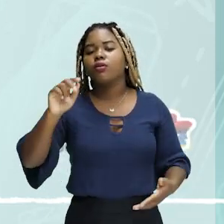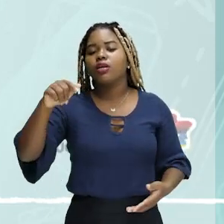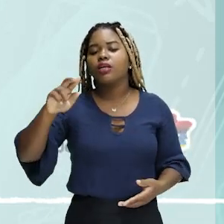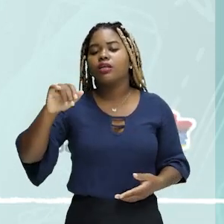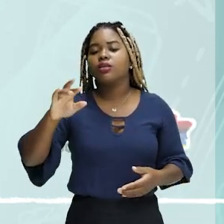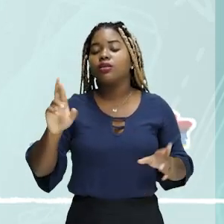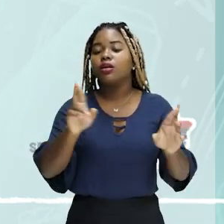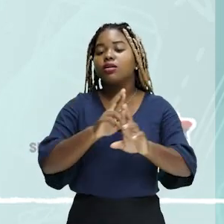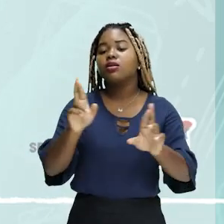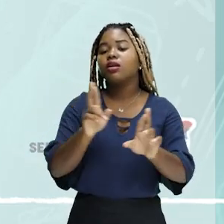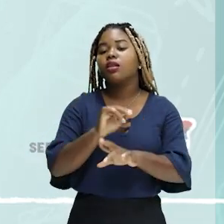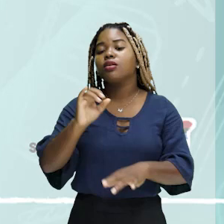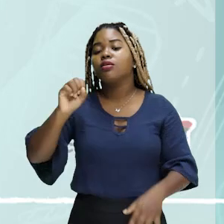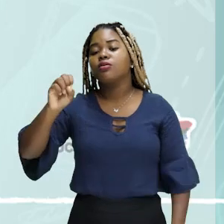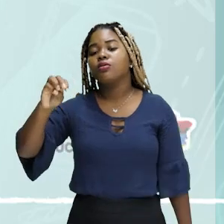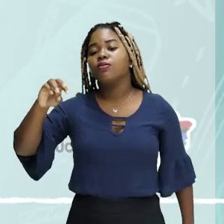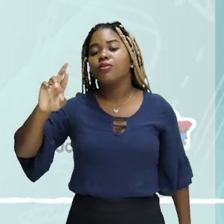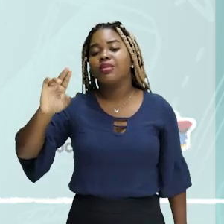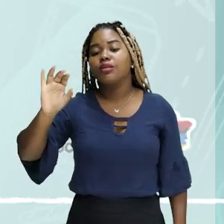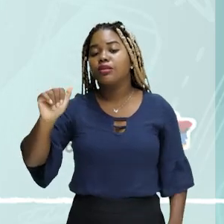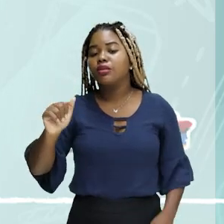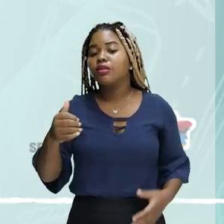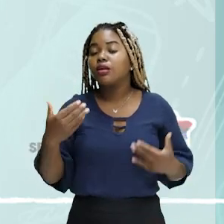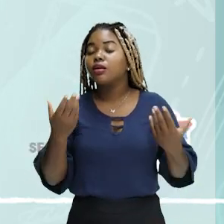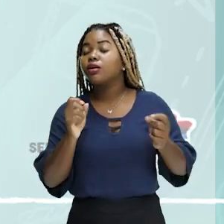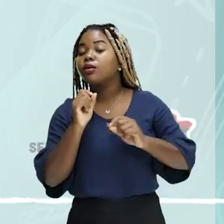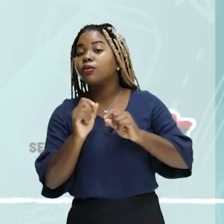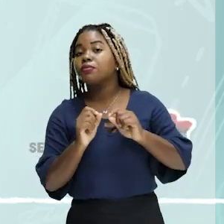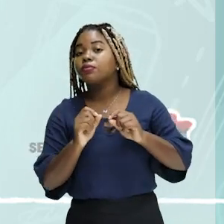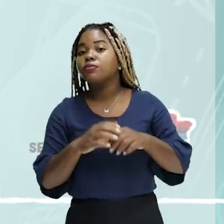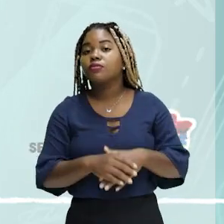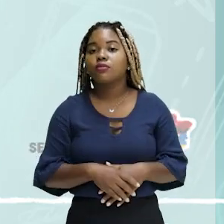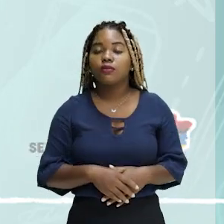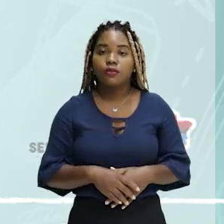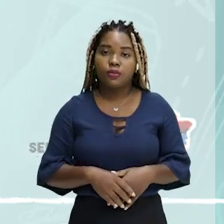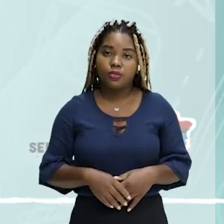e a relação de isomeria entre eles é...